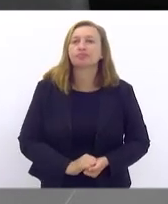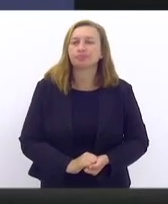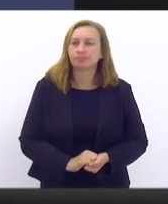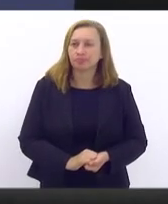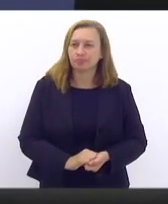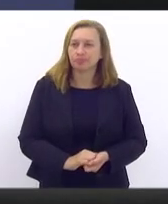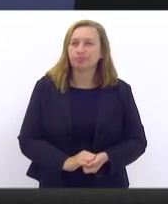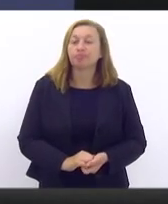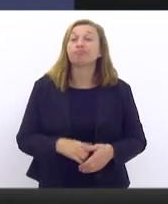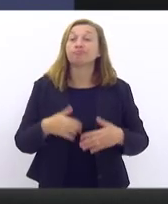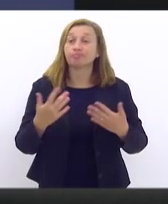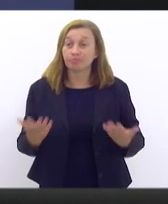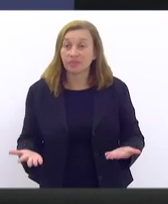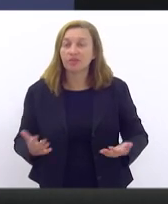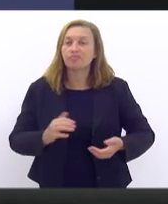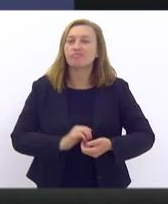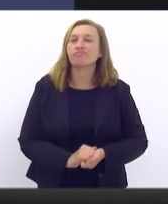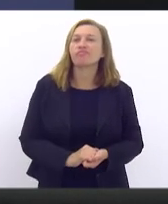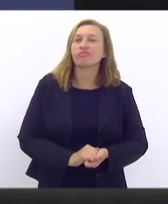E aí,